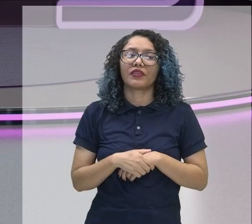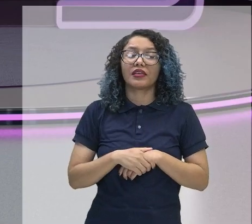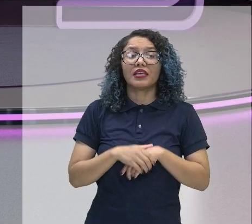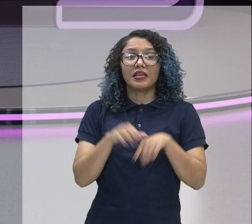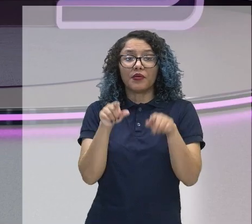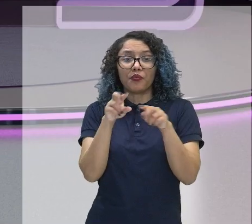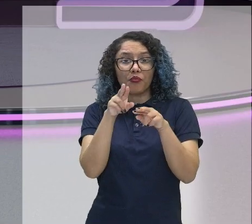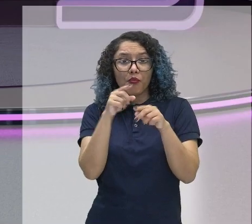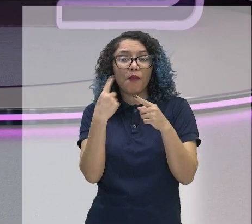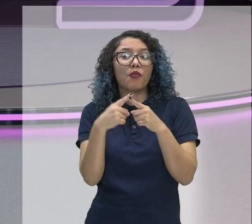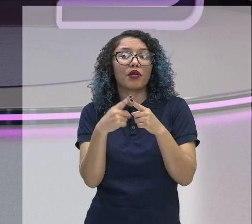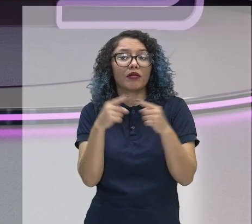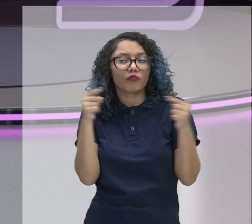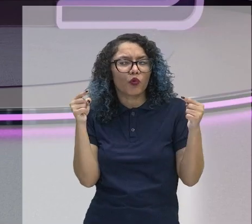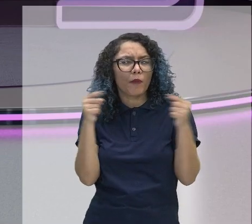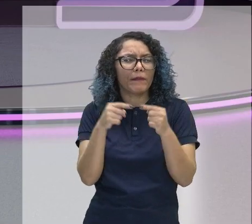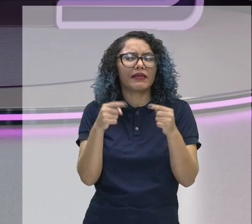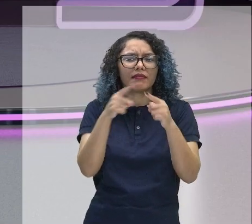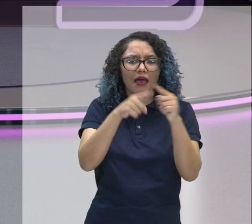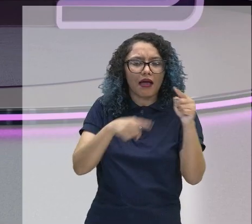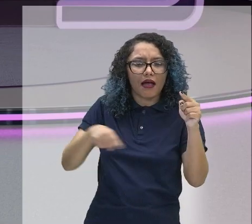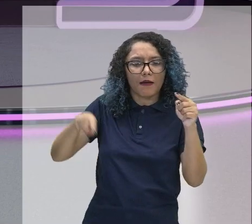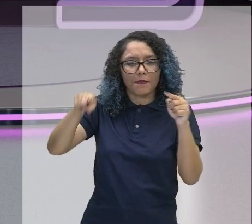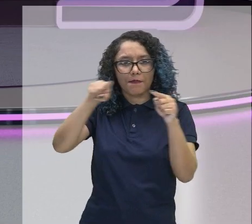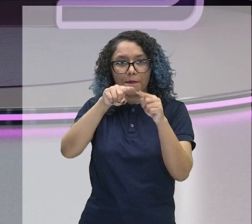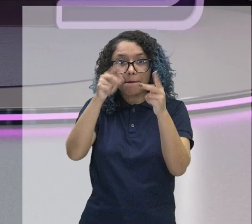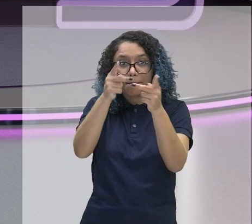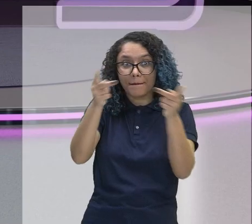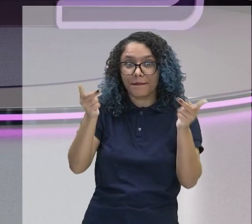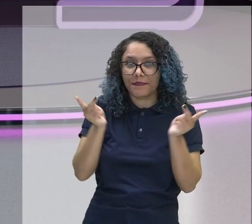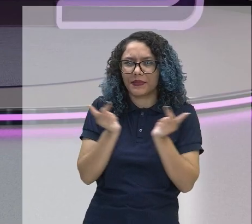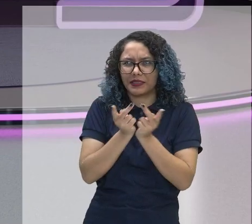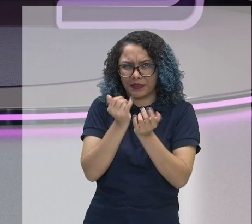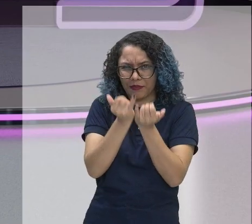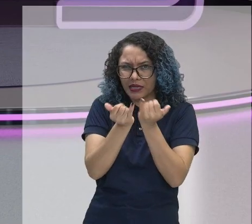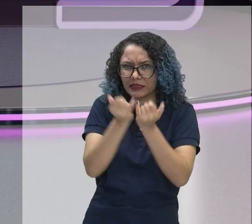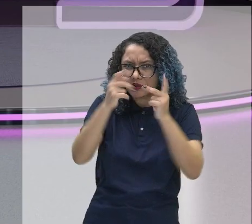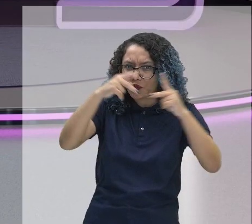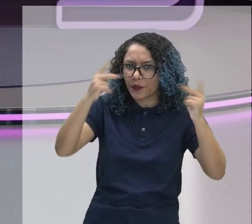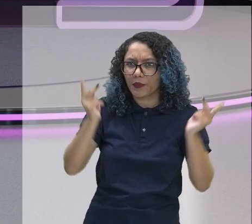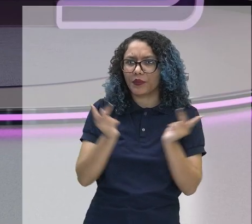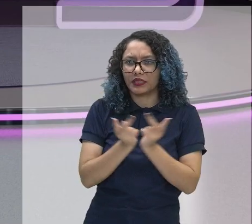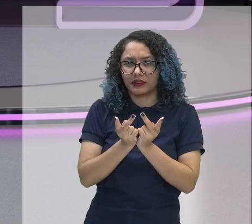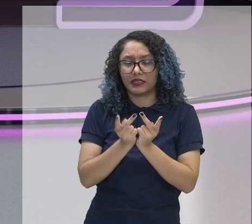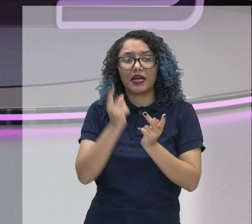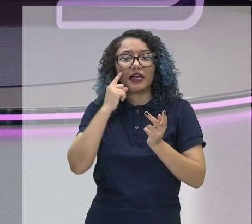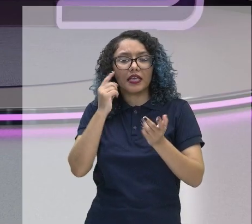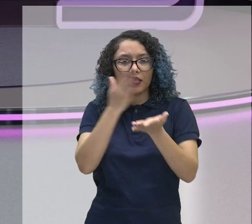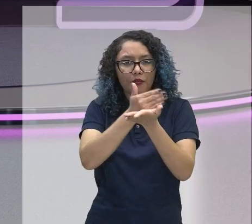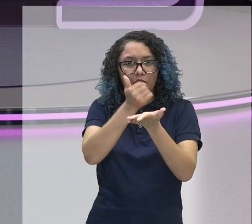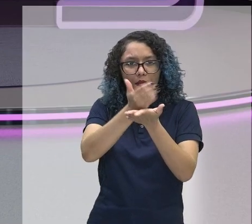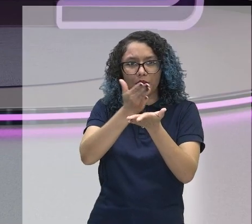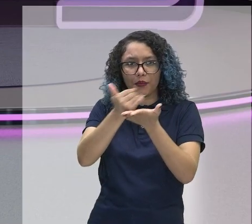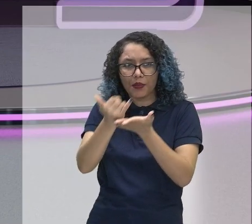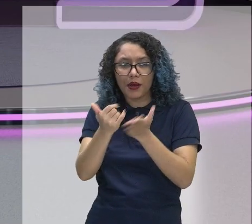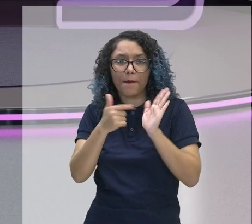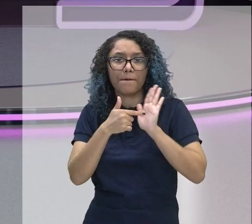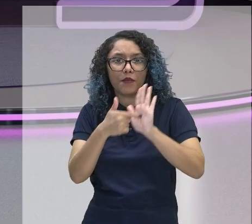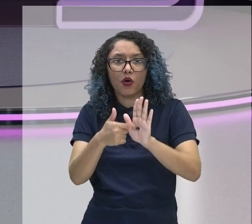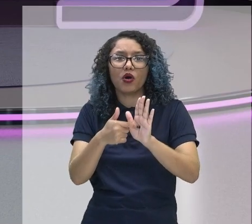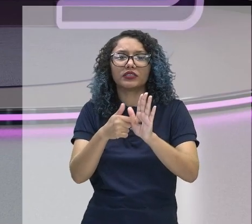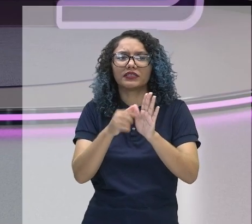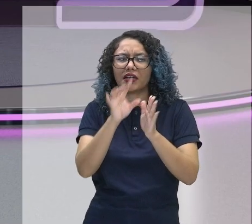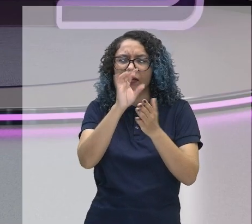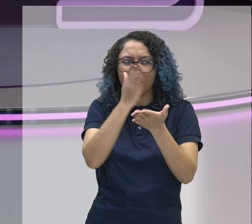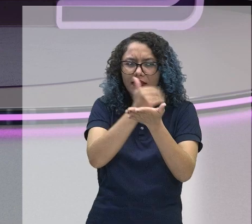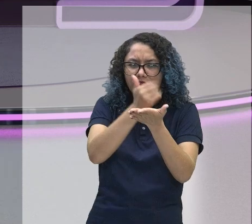Então, essas fatias que são os setores, eles indicam as categorias ou as partes desse todo, tá certo? Cada